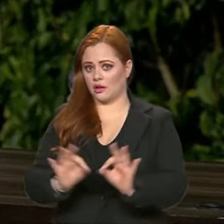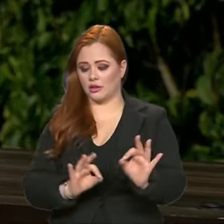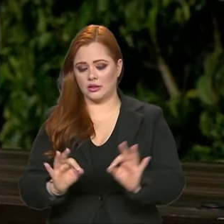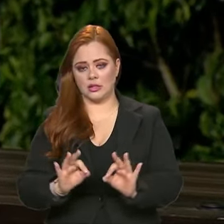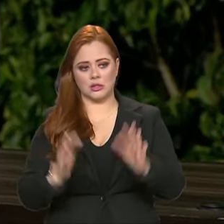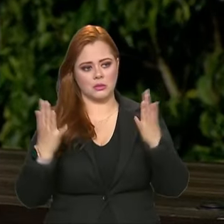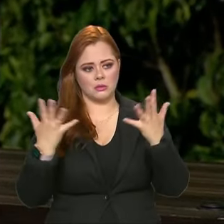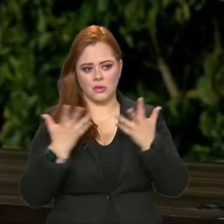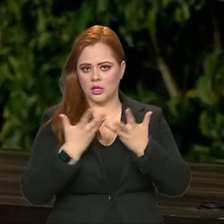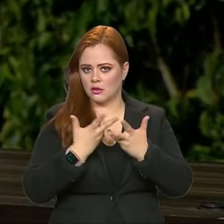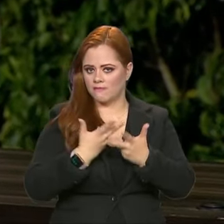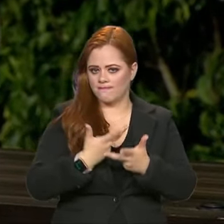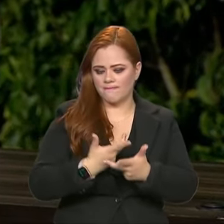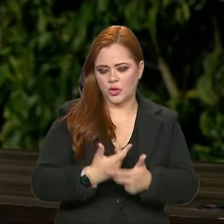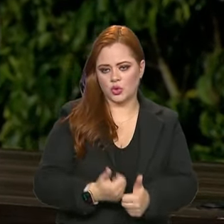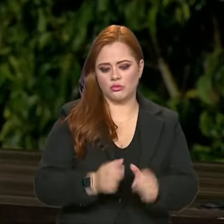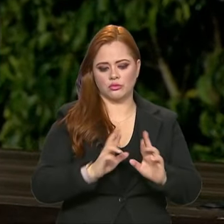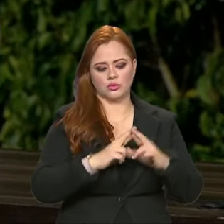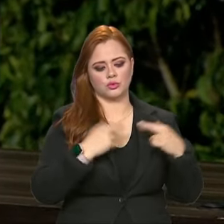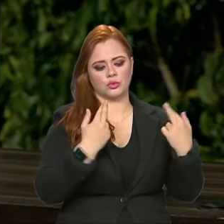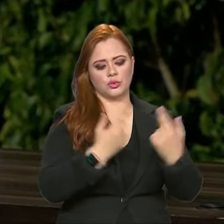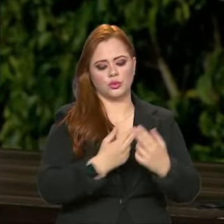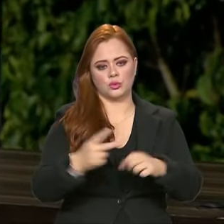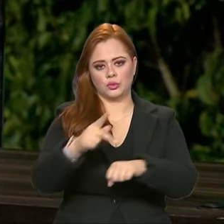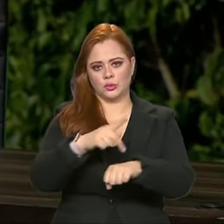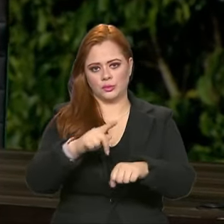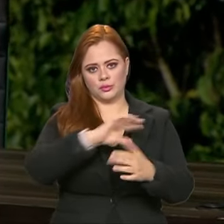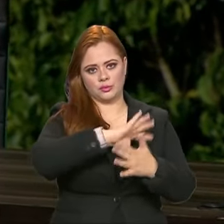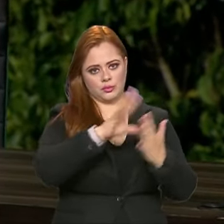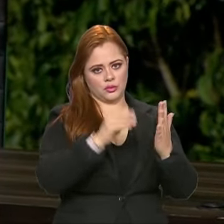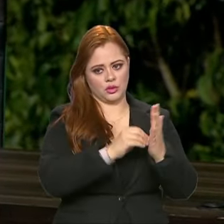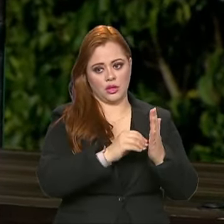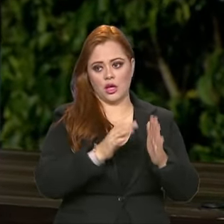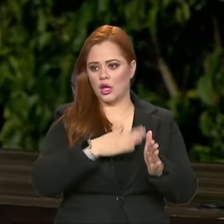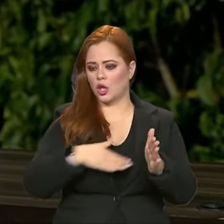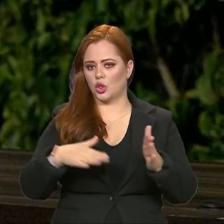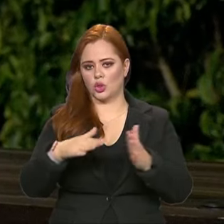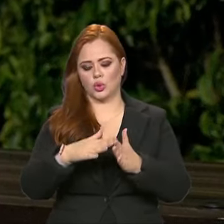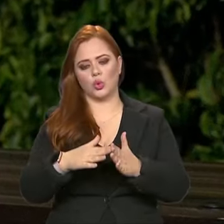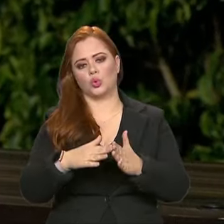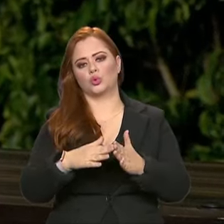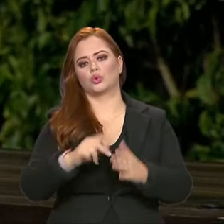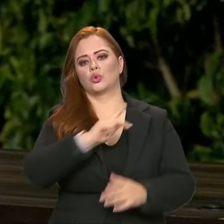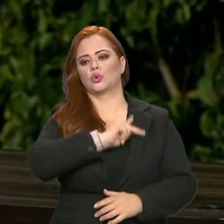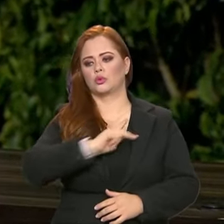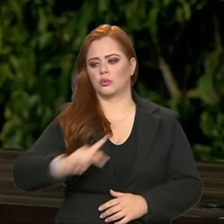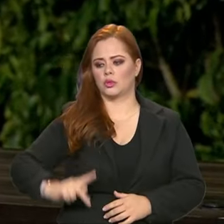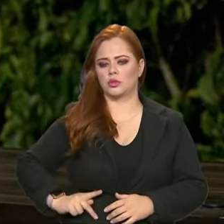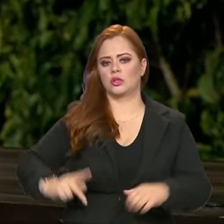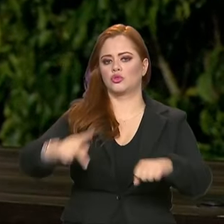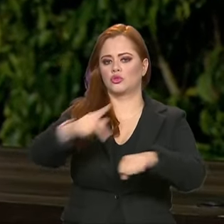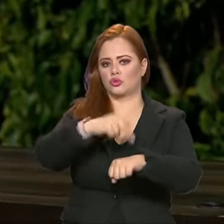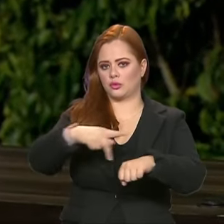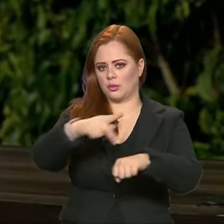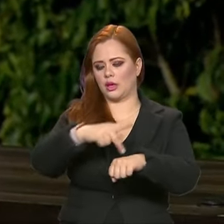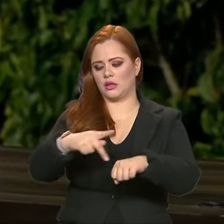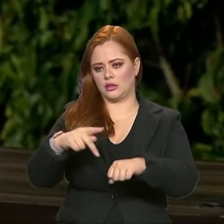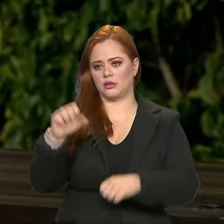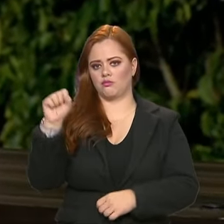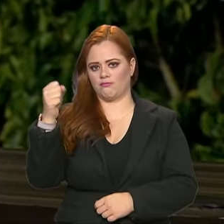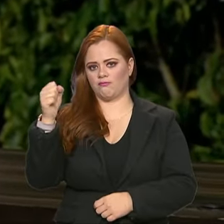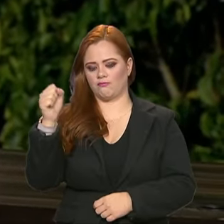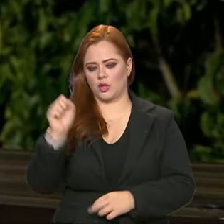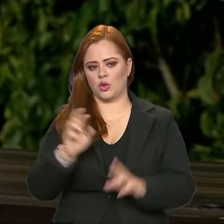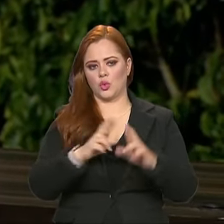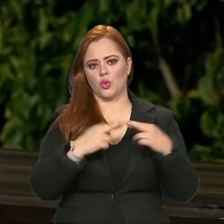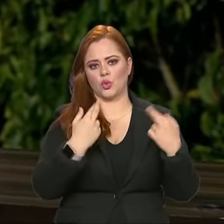extraordinária cúpula e a todos os presidentes e presidentas aqui presentes nesta cúpula extraordinária para a apresentação